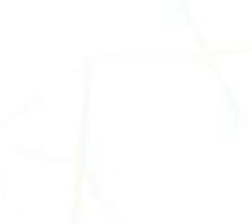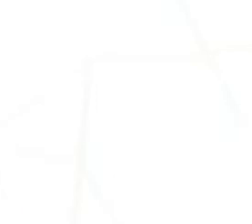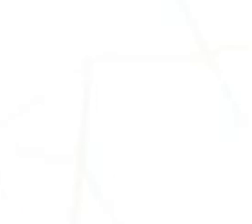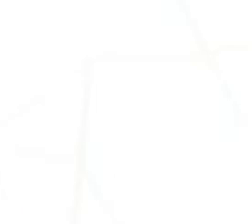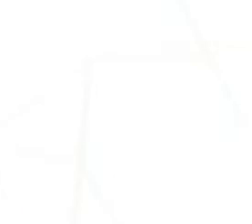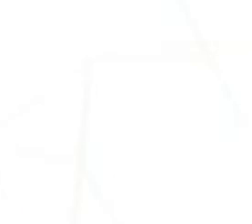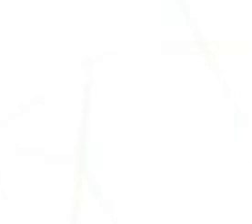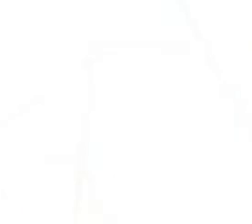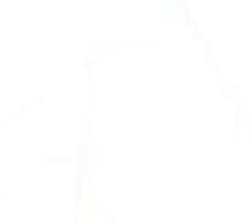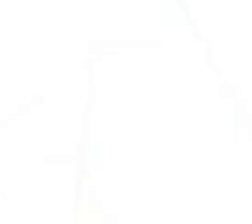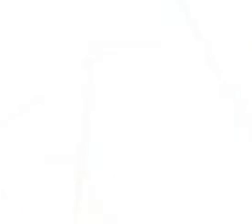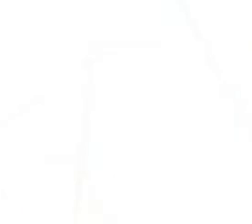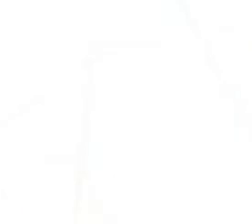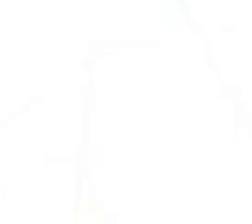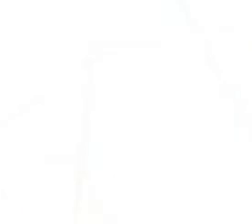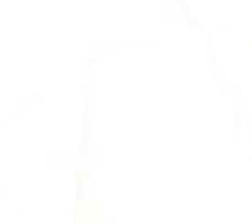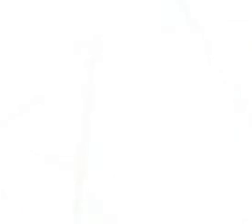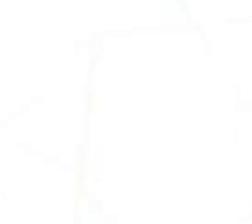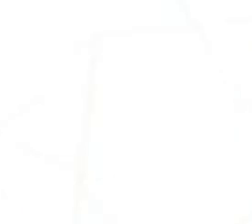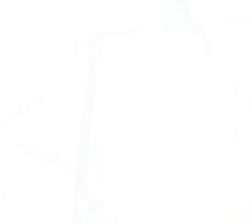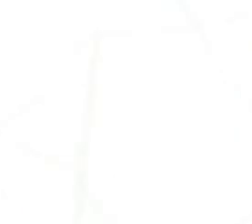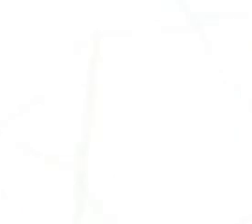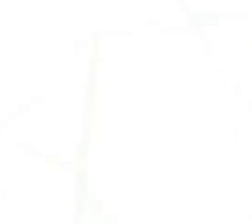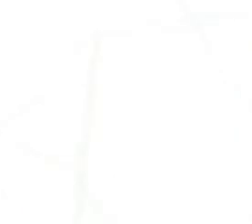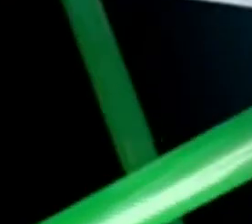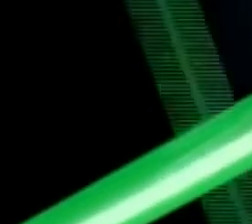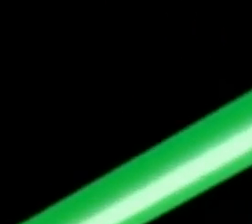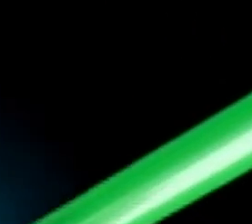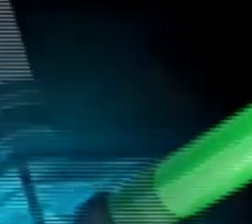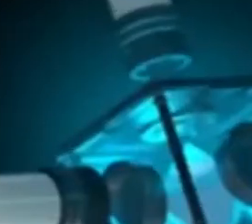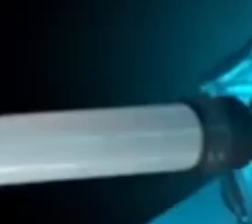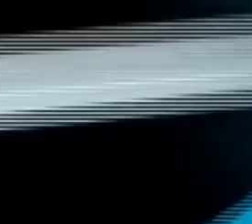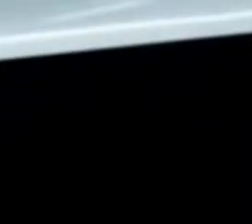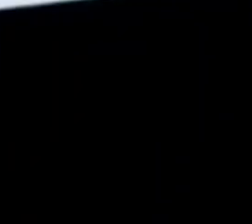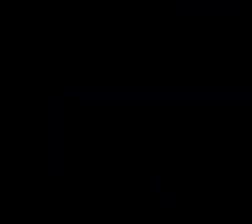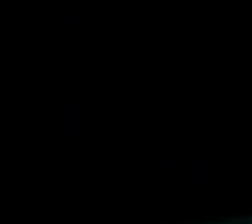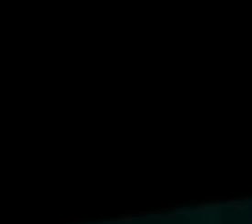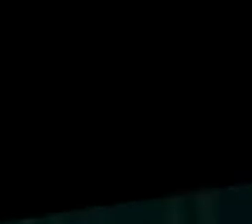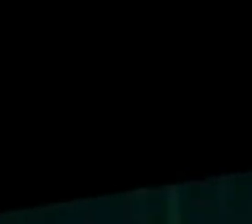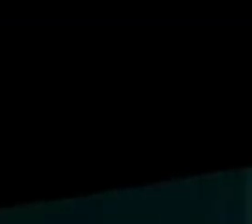Educação à distância, mudando realidades.